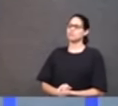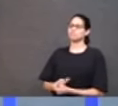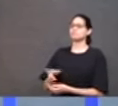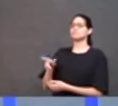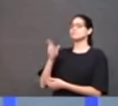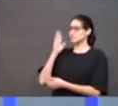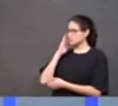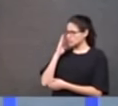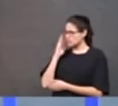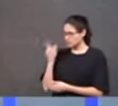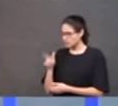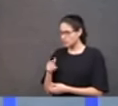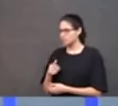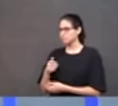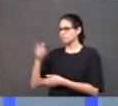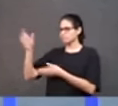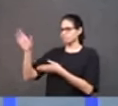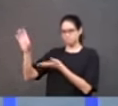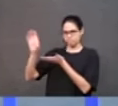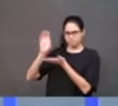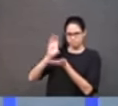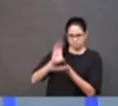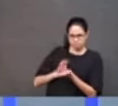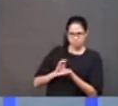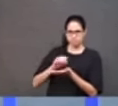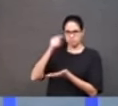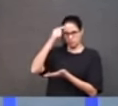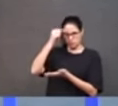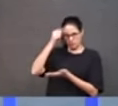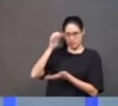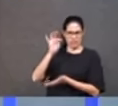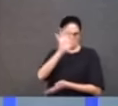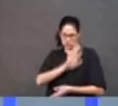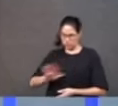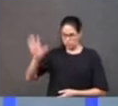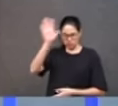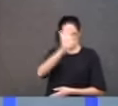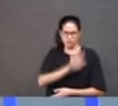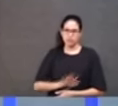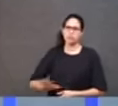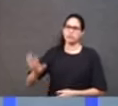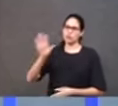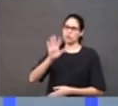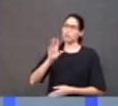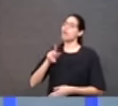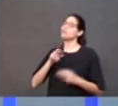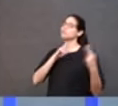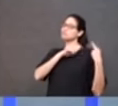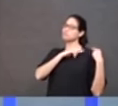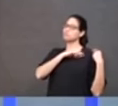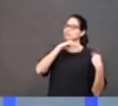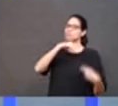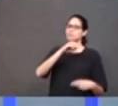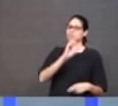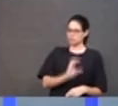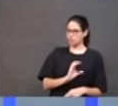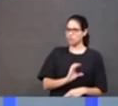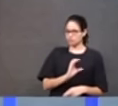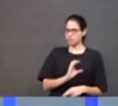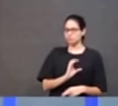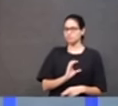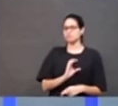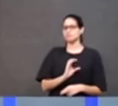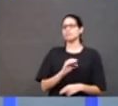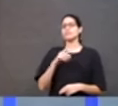para as universidades federais, eles são destinados pelo MEC, usando como referência